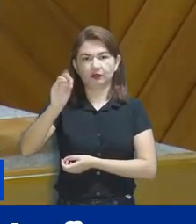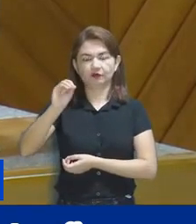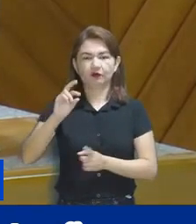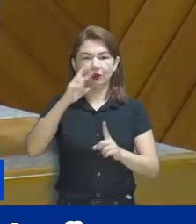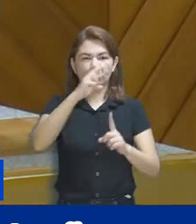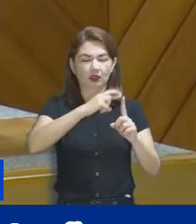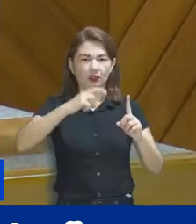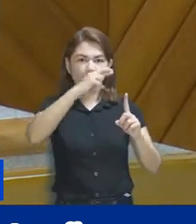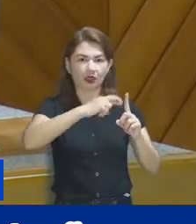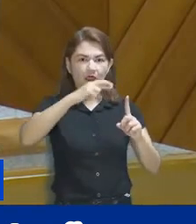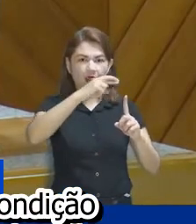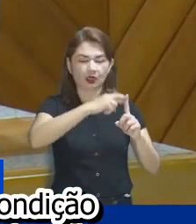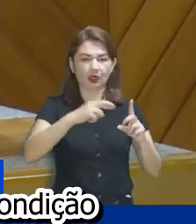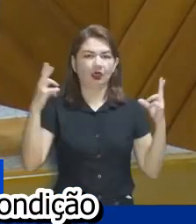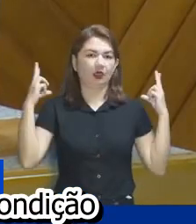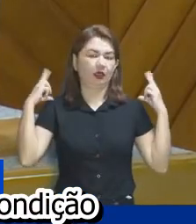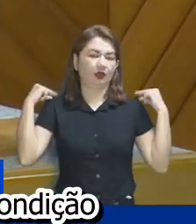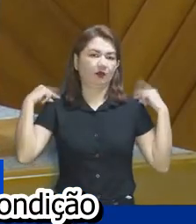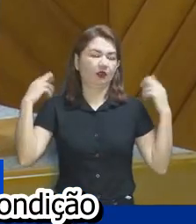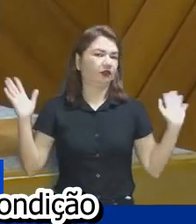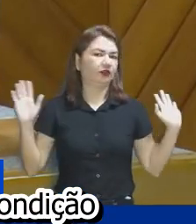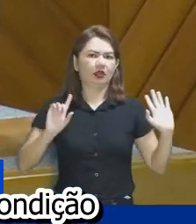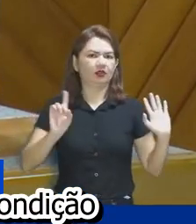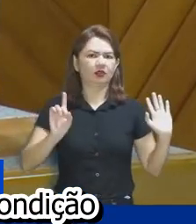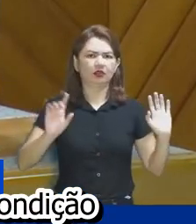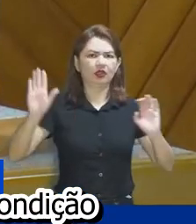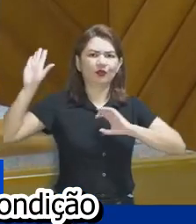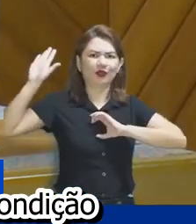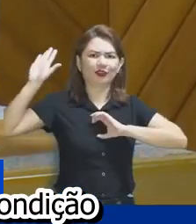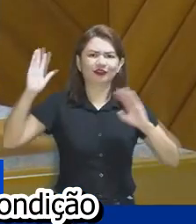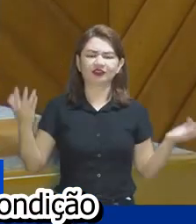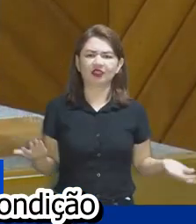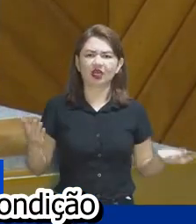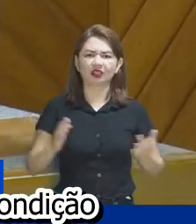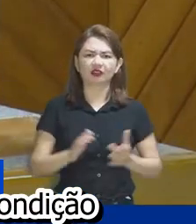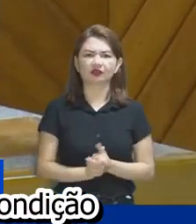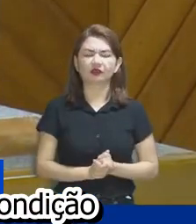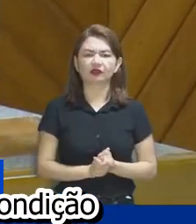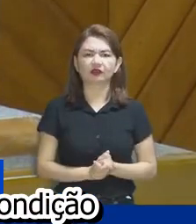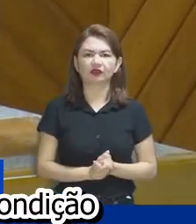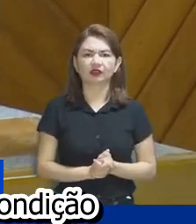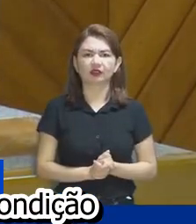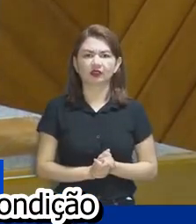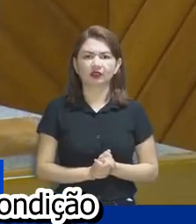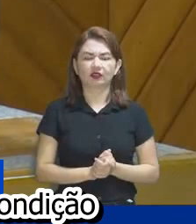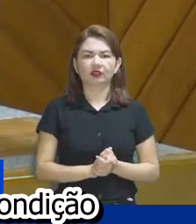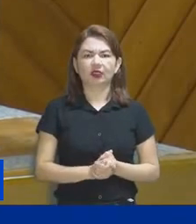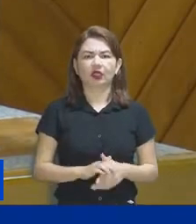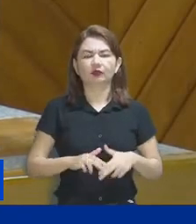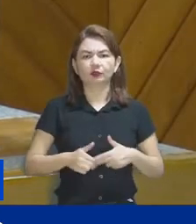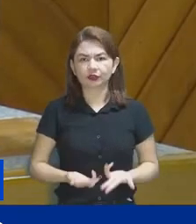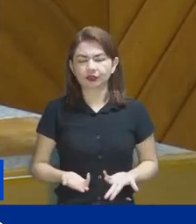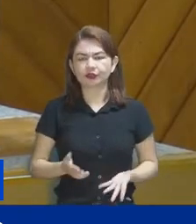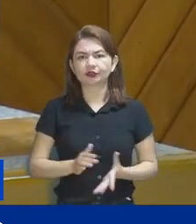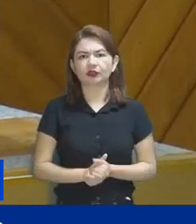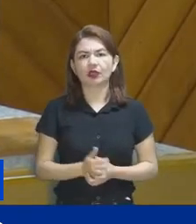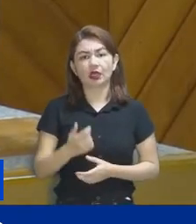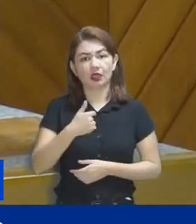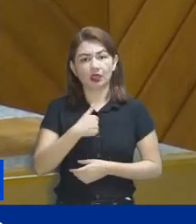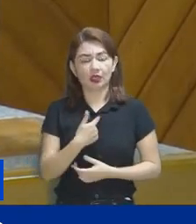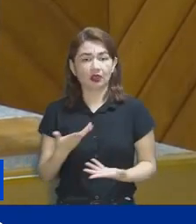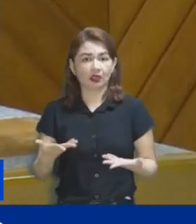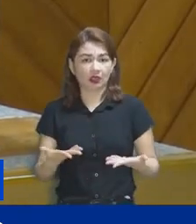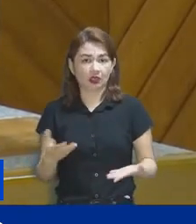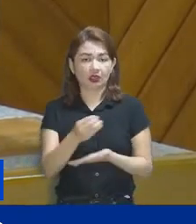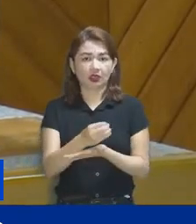Diomedes Oliveira Aragão, que não era candidato. Então, não ostentando essa condição, eu estou aqui